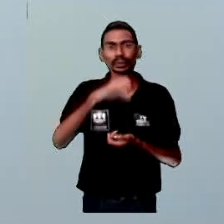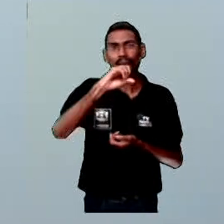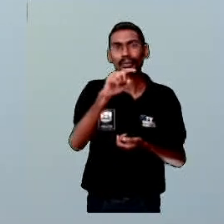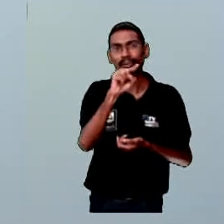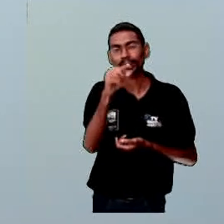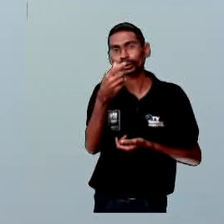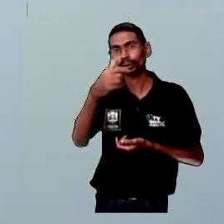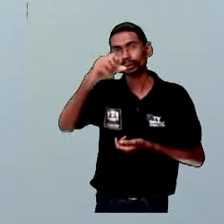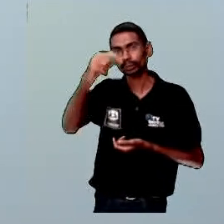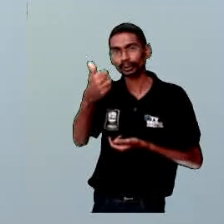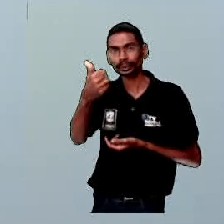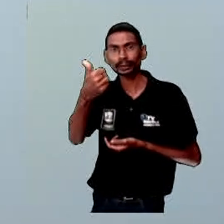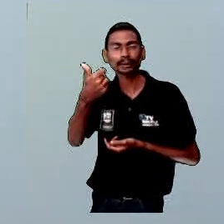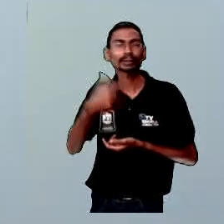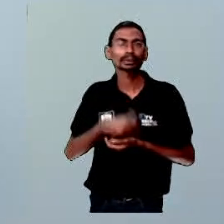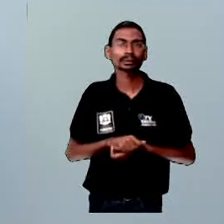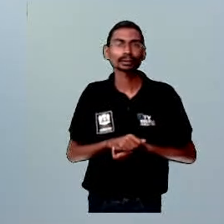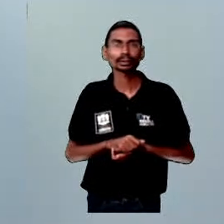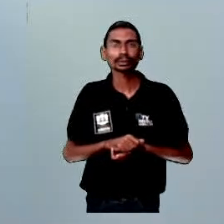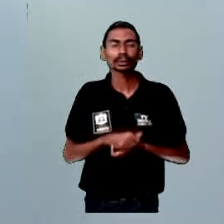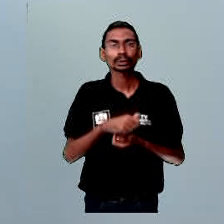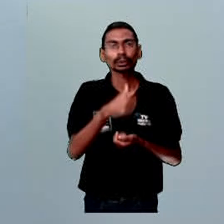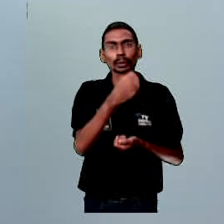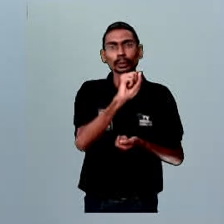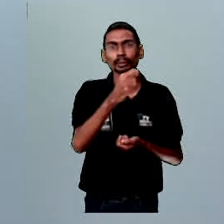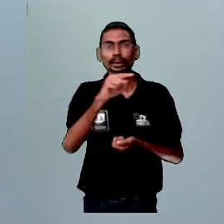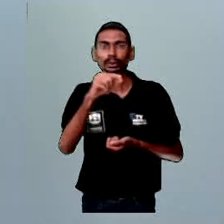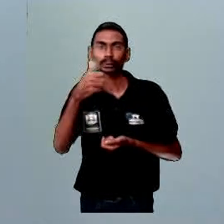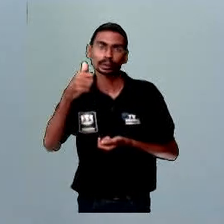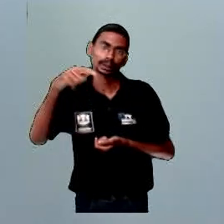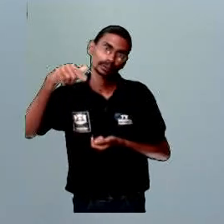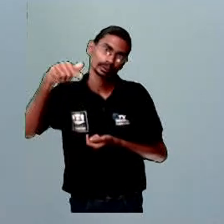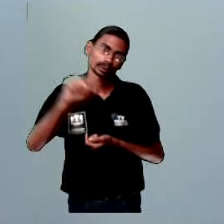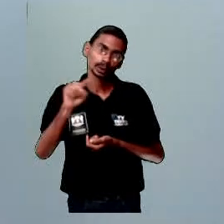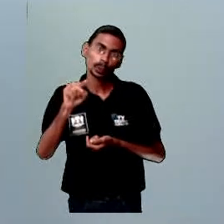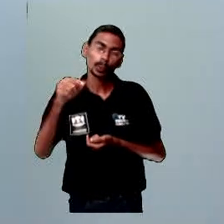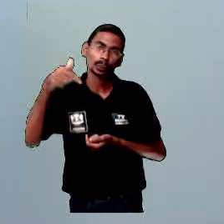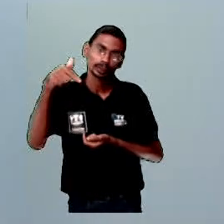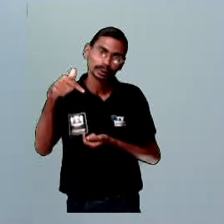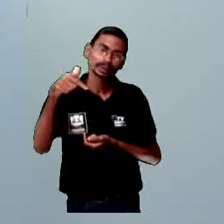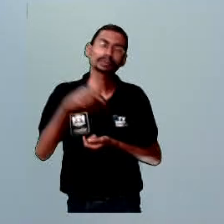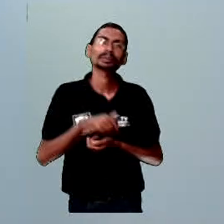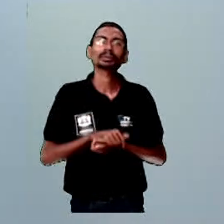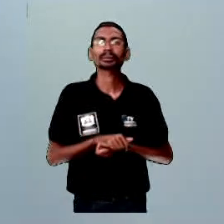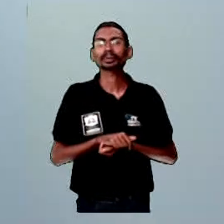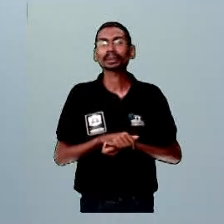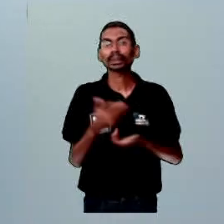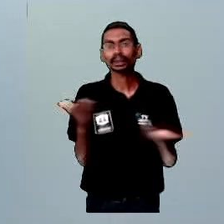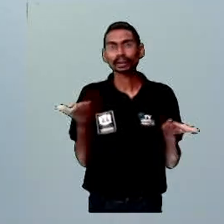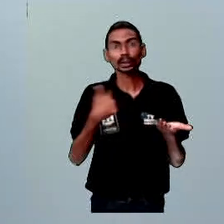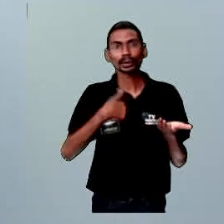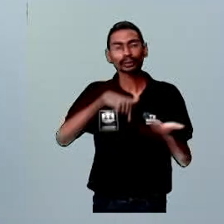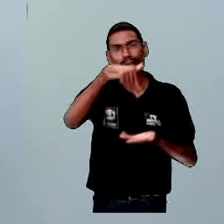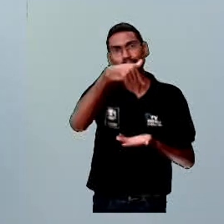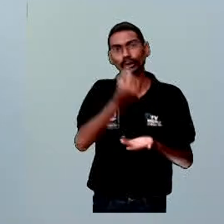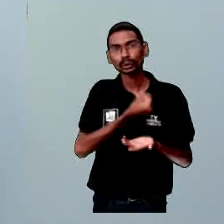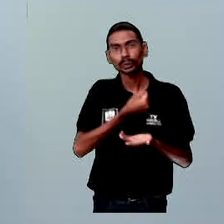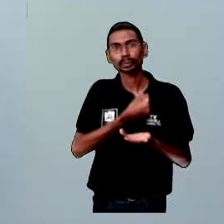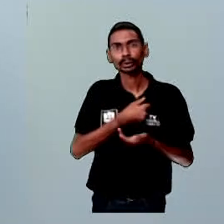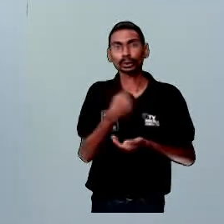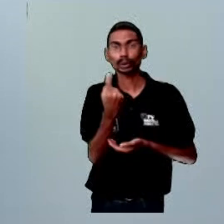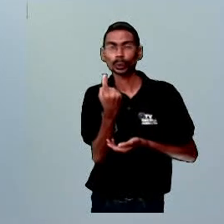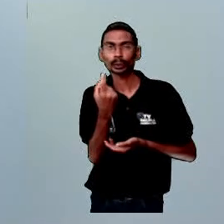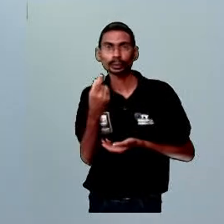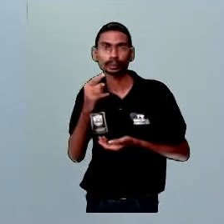dar 8, 8 menos 1 vai dar 7, certo? Então, esse 7 significa que eu tenho 7 números entre 1 e 9,